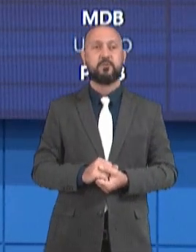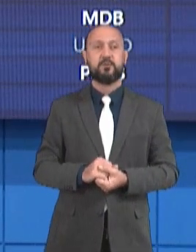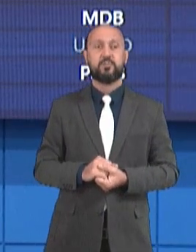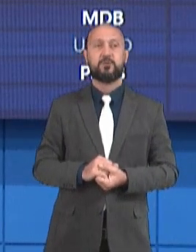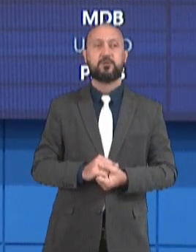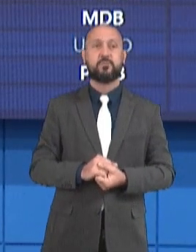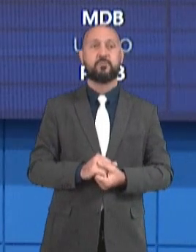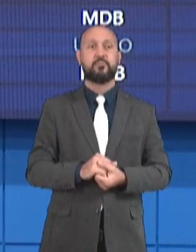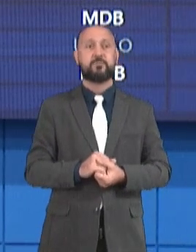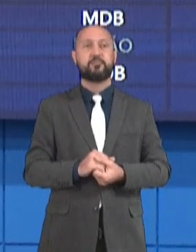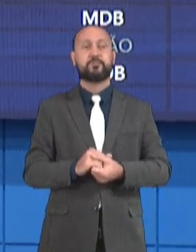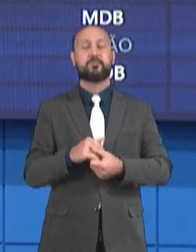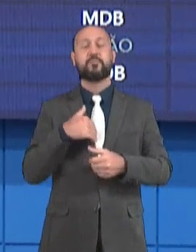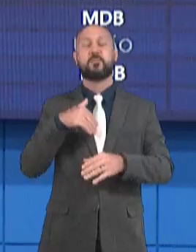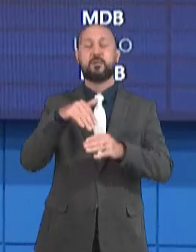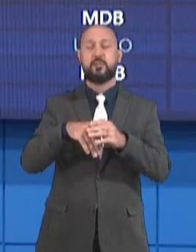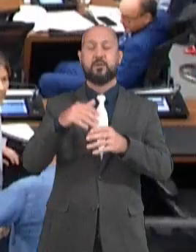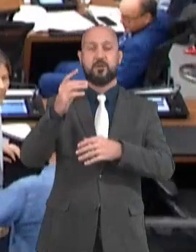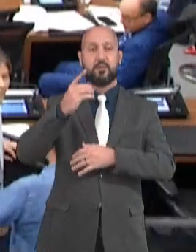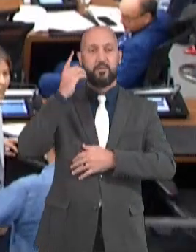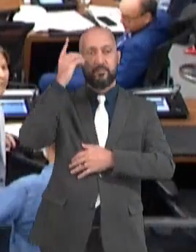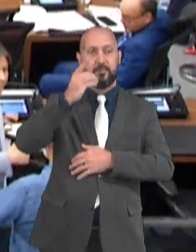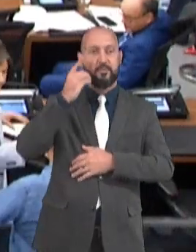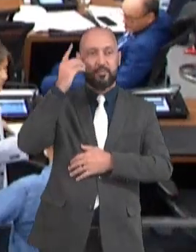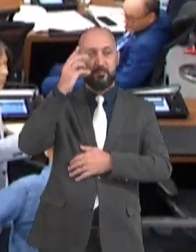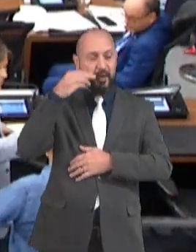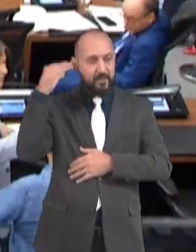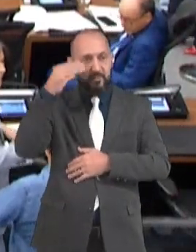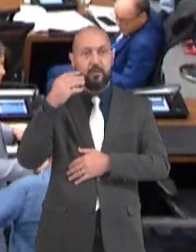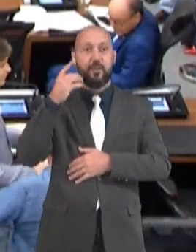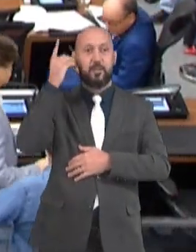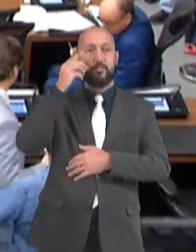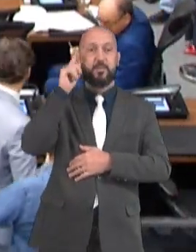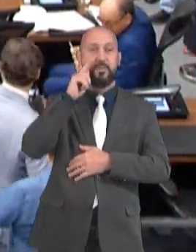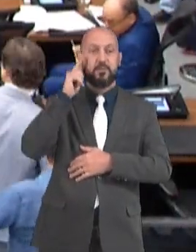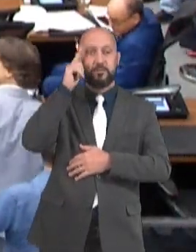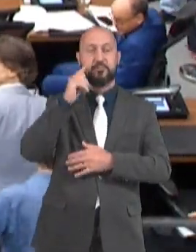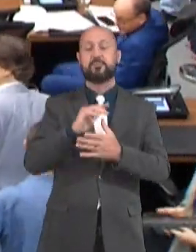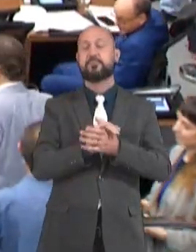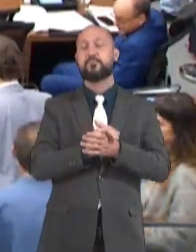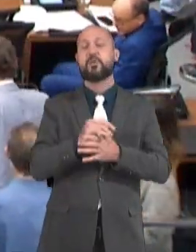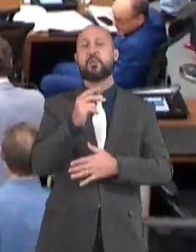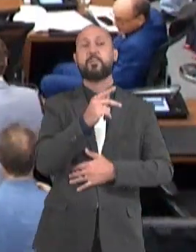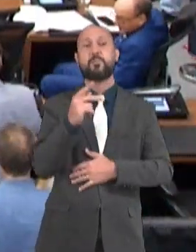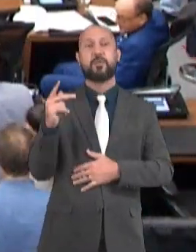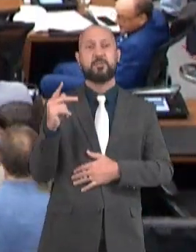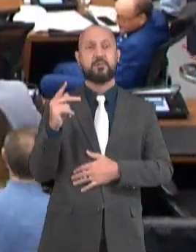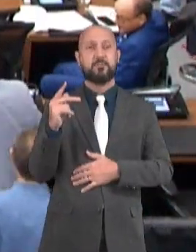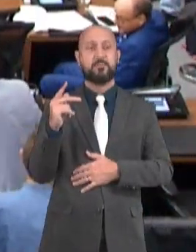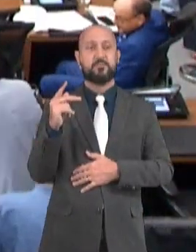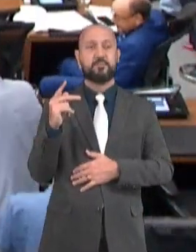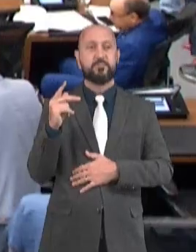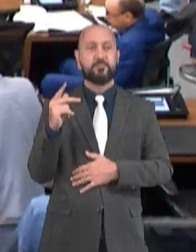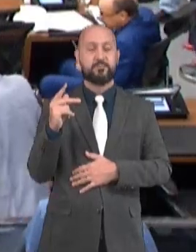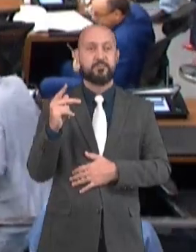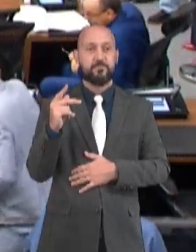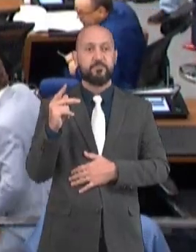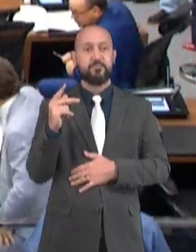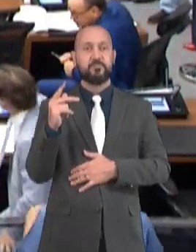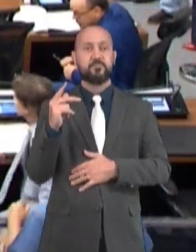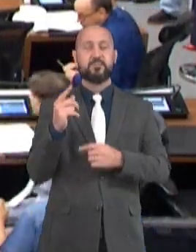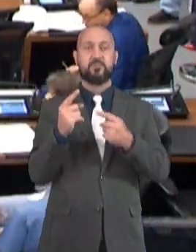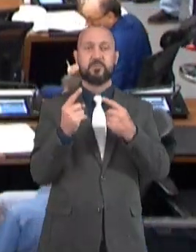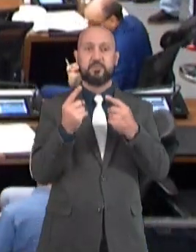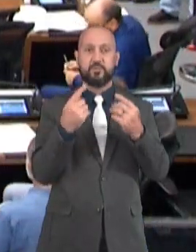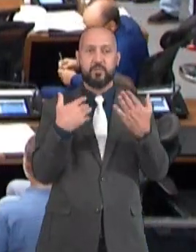voto, presidente. Para declarar, a deputada Mara. Deputada Gleice. Presidente, eu vou, diante